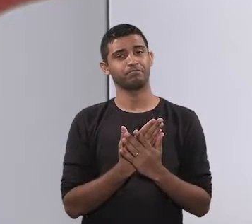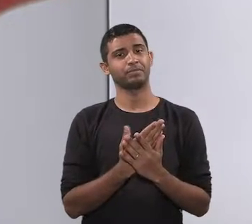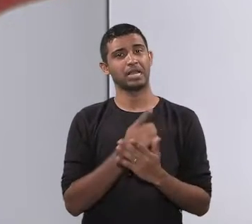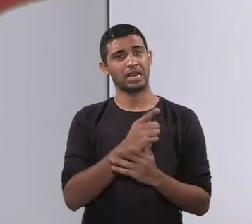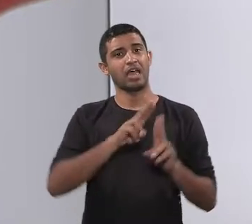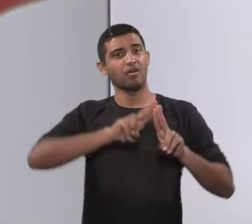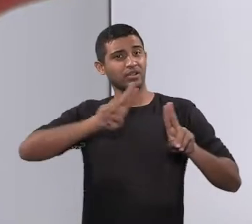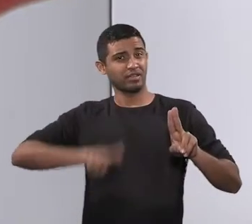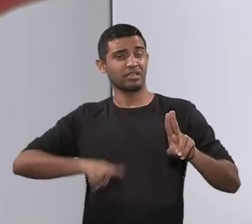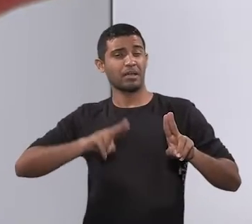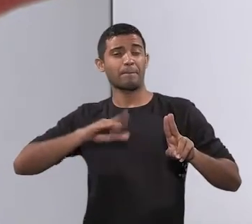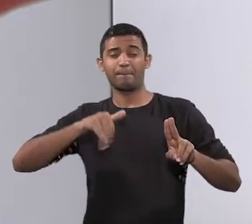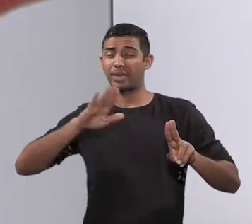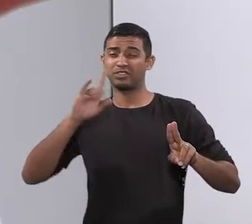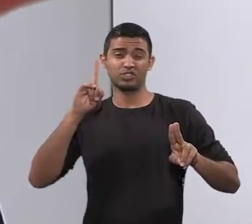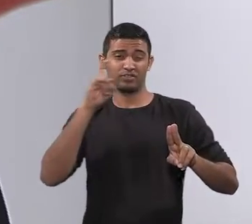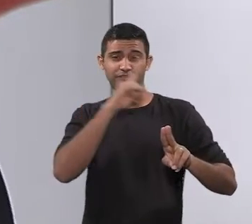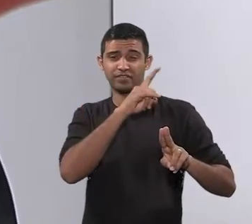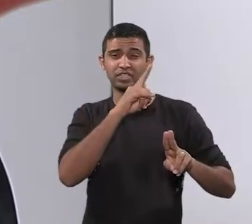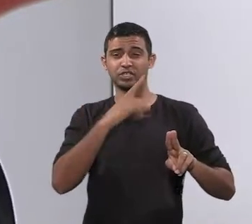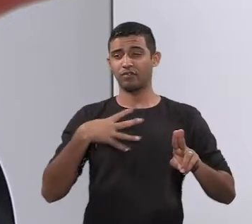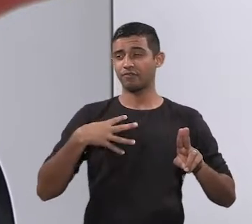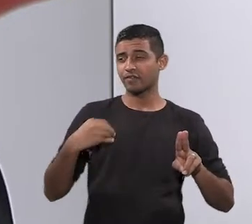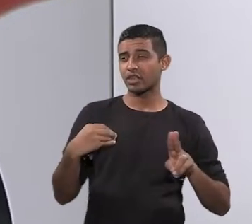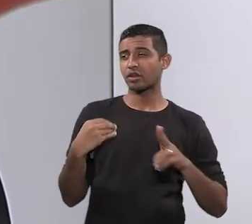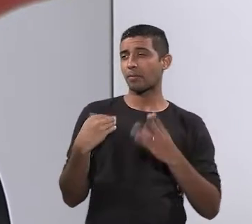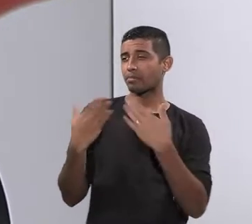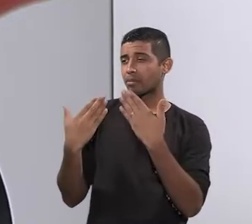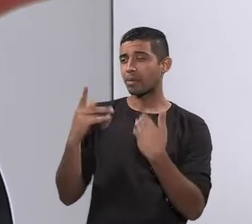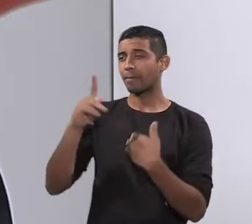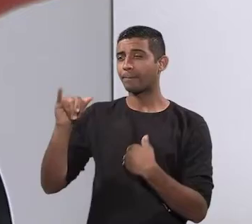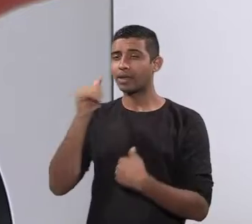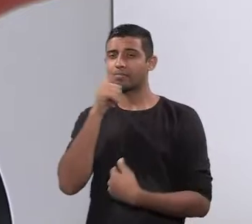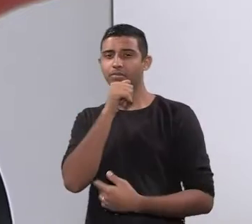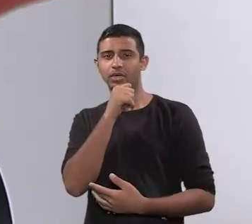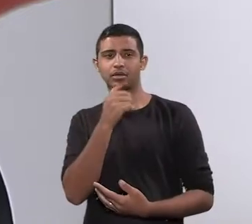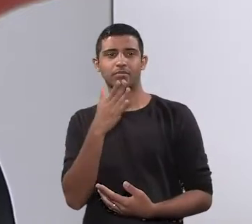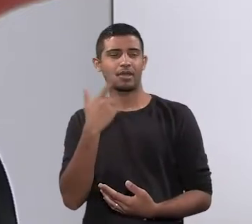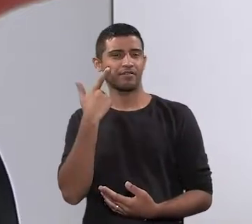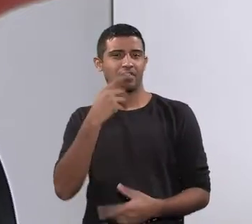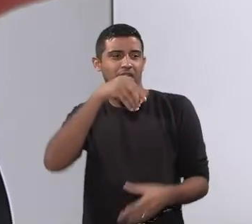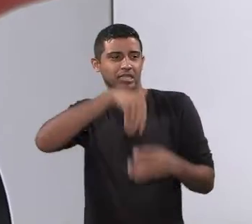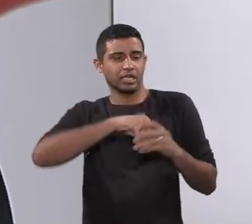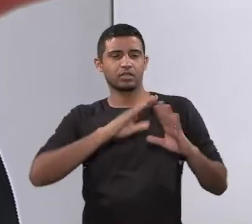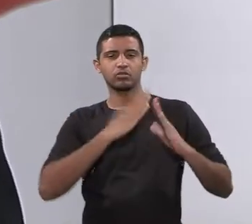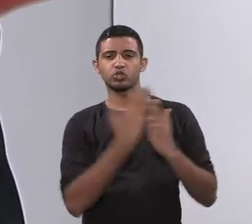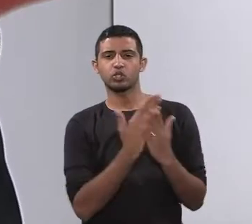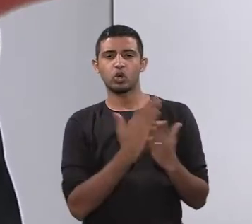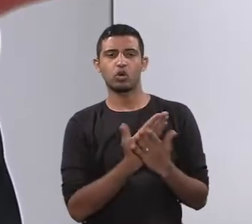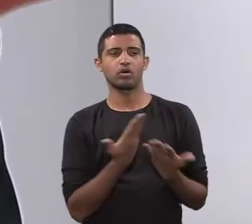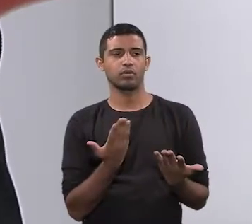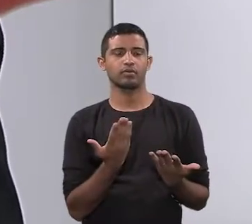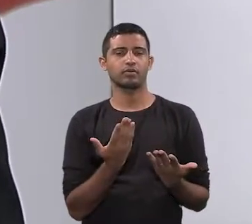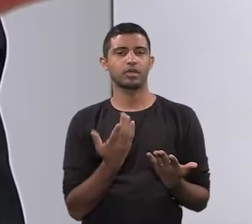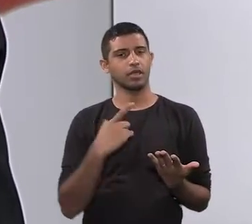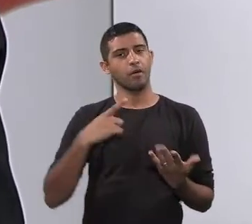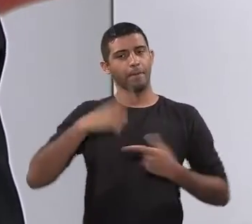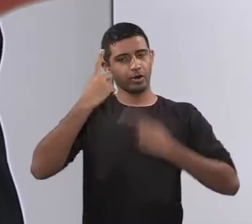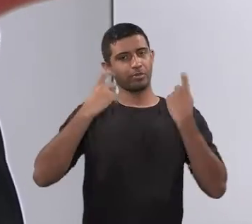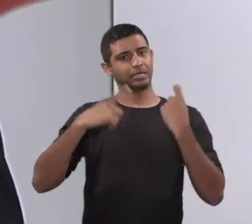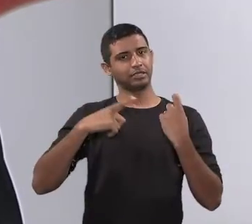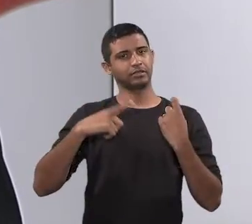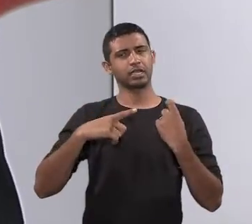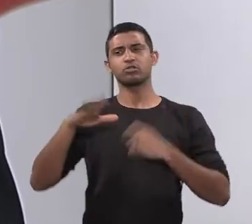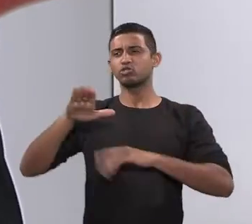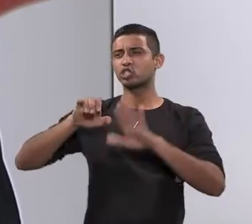eu acho que é um pouco mais difícil esse contato com os responsáveis. Mas a criança que pratica esporte dentro da escola, que a gente consegue, eu tenho essa preocupação de trazer